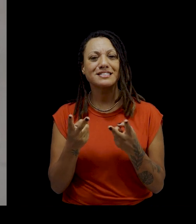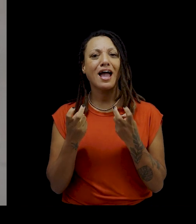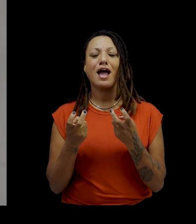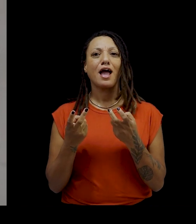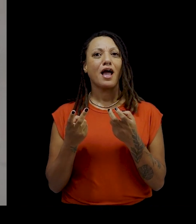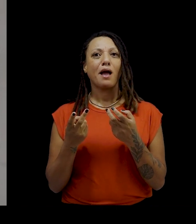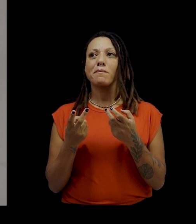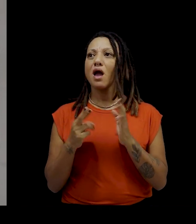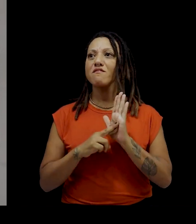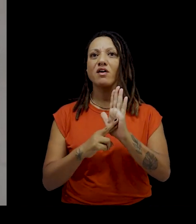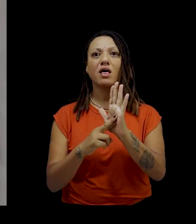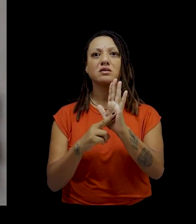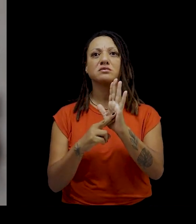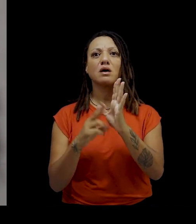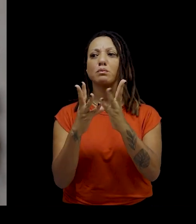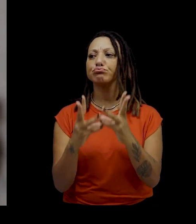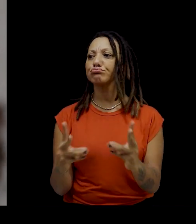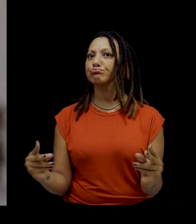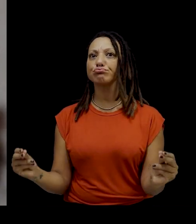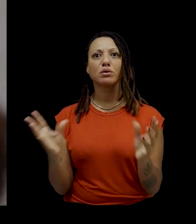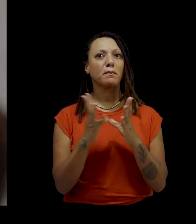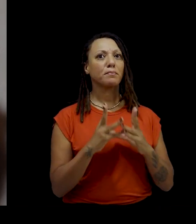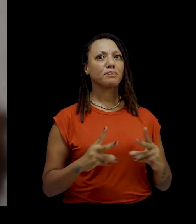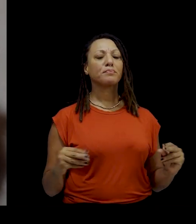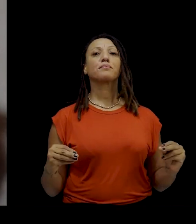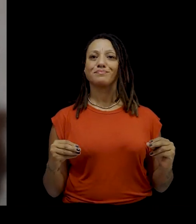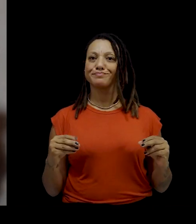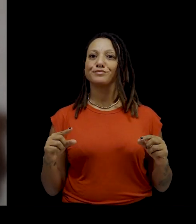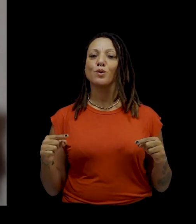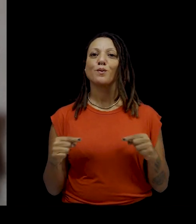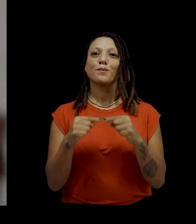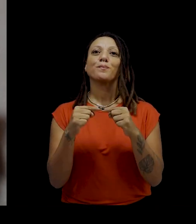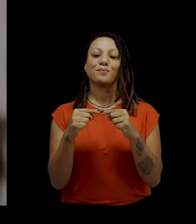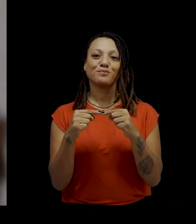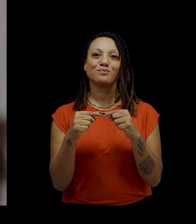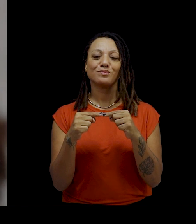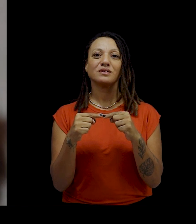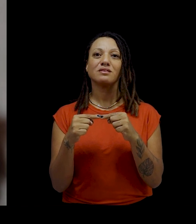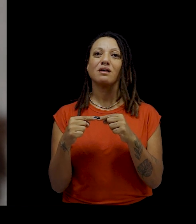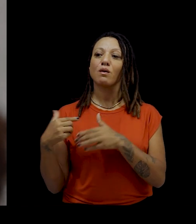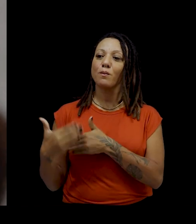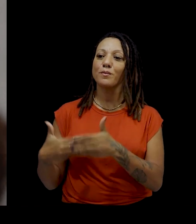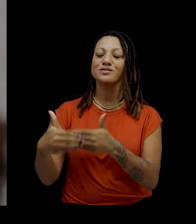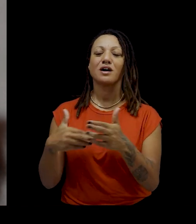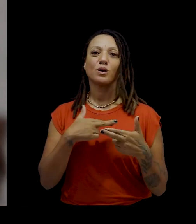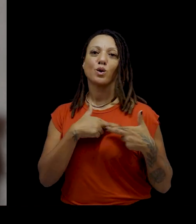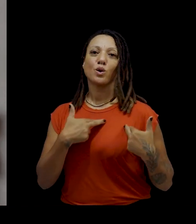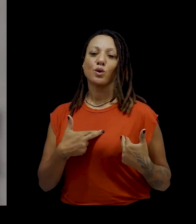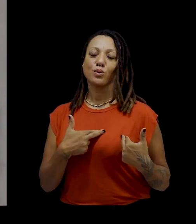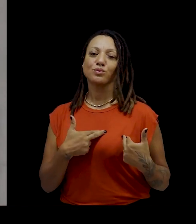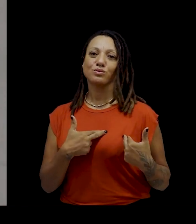perdendo as nossas bases de referência, também tem uma correspondência muito grande com processos